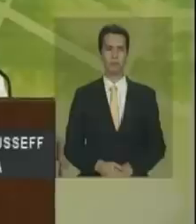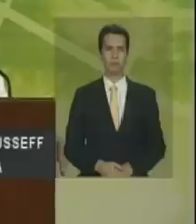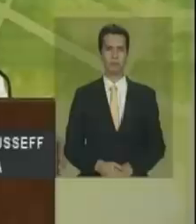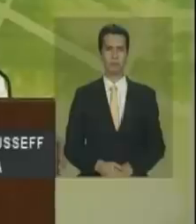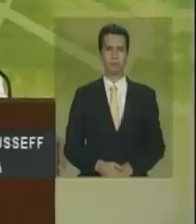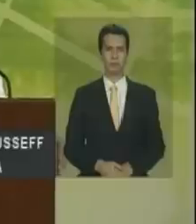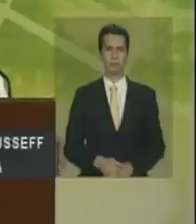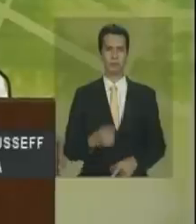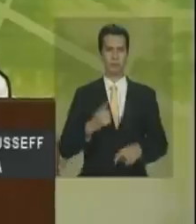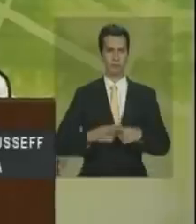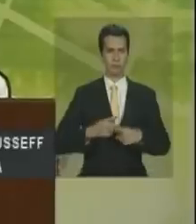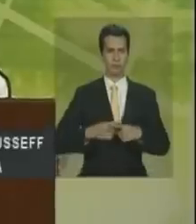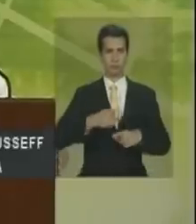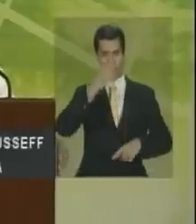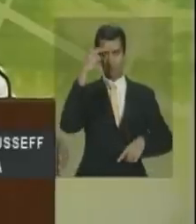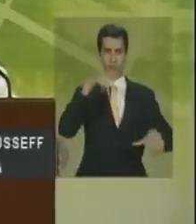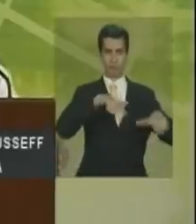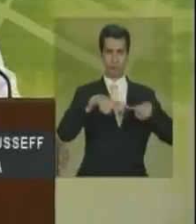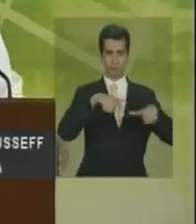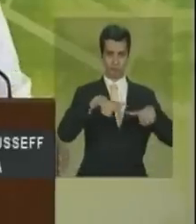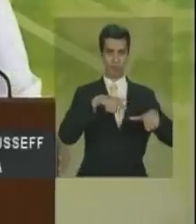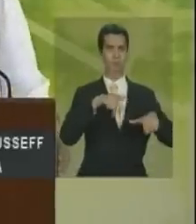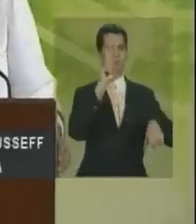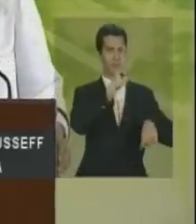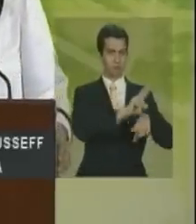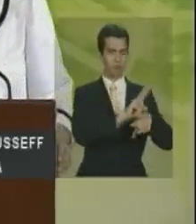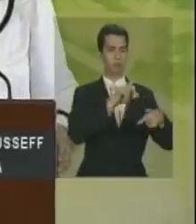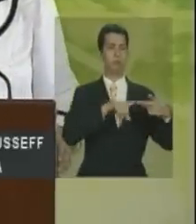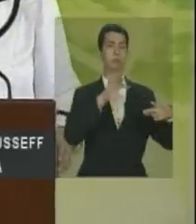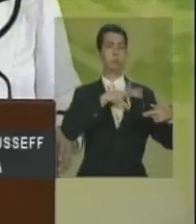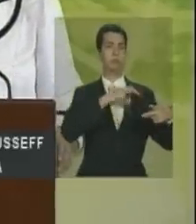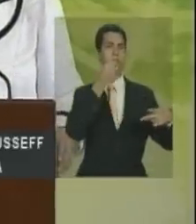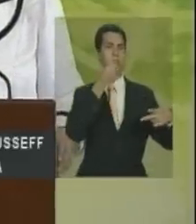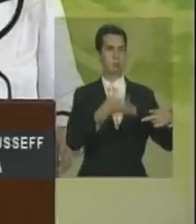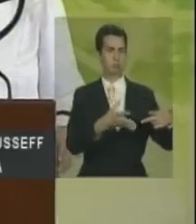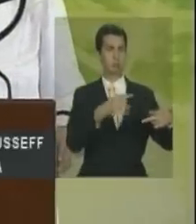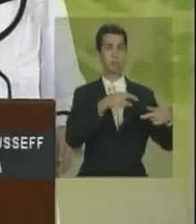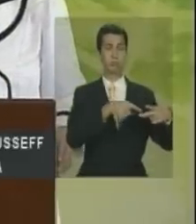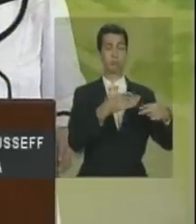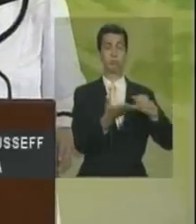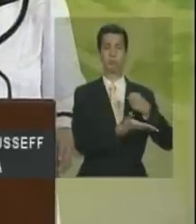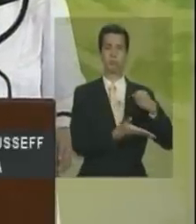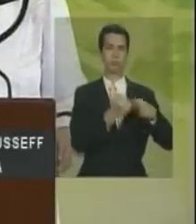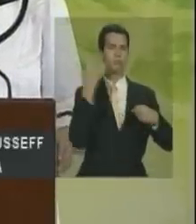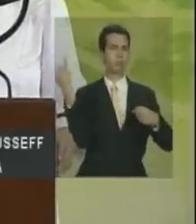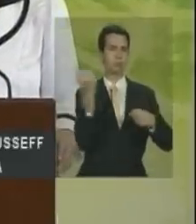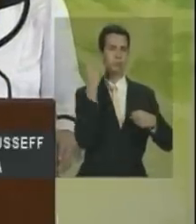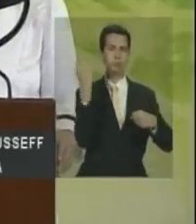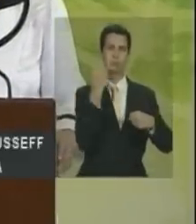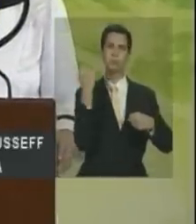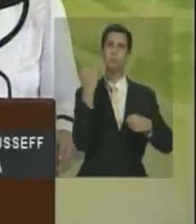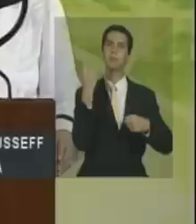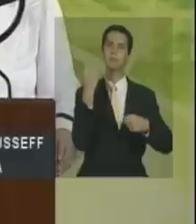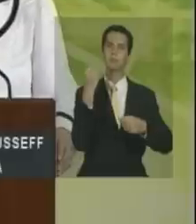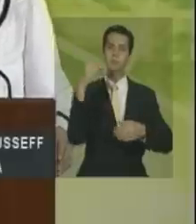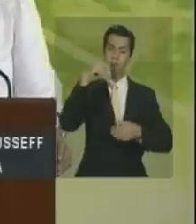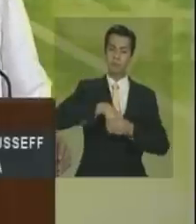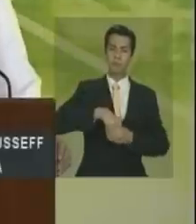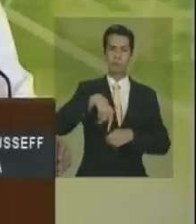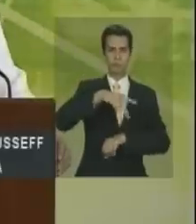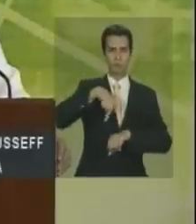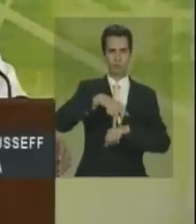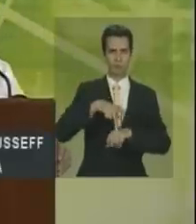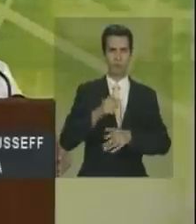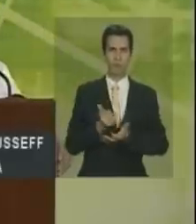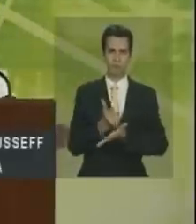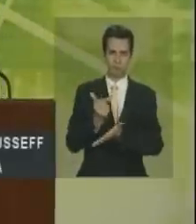Porque trabalhadores protegidos e com bons salários são a base de um mercado interno em expansão. Não